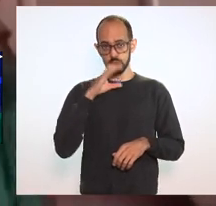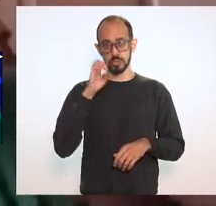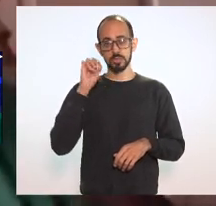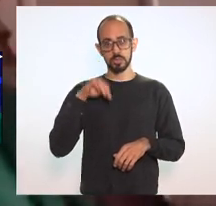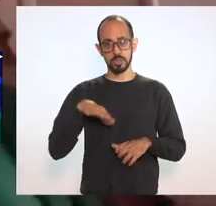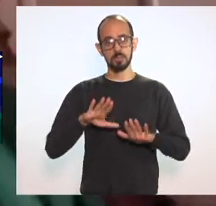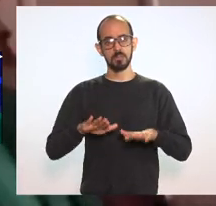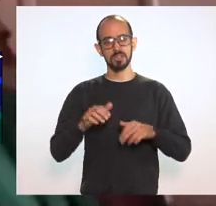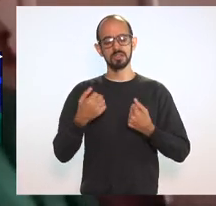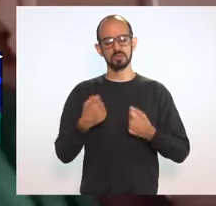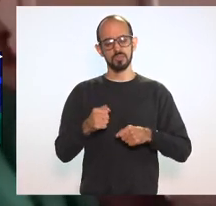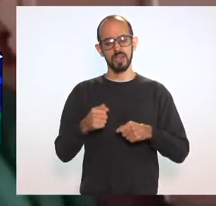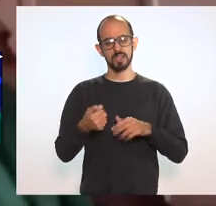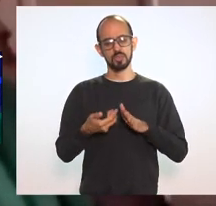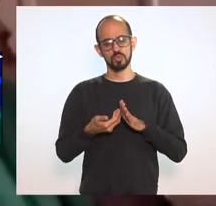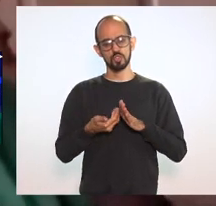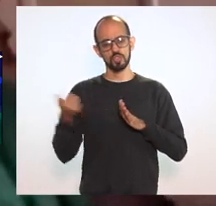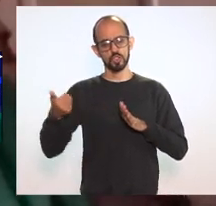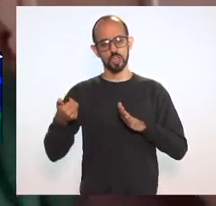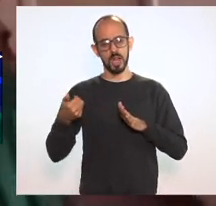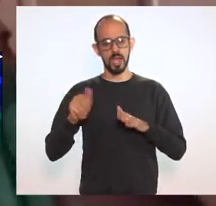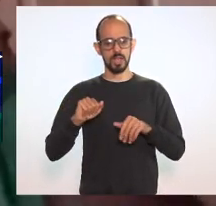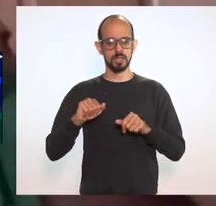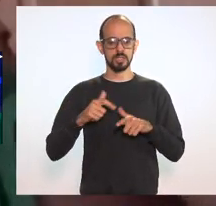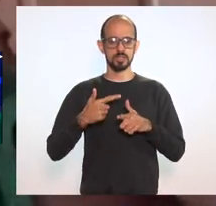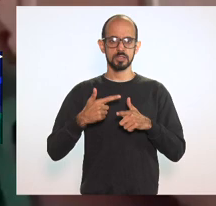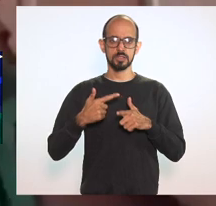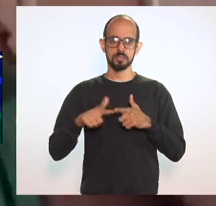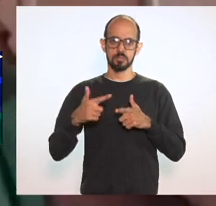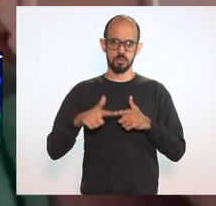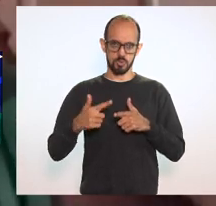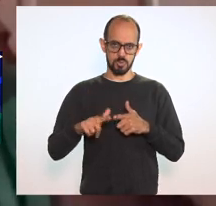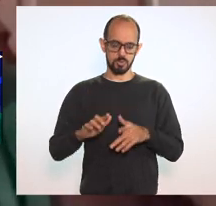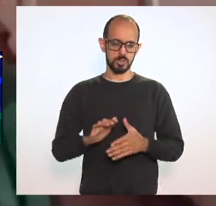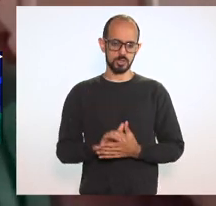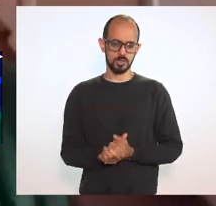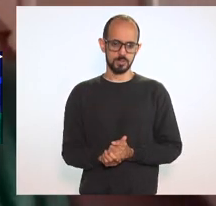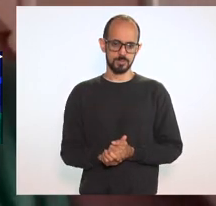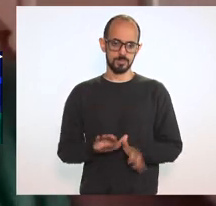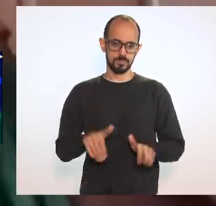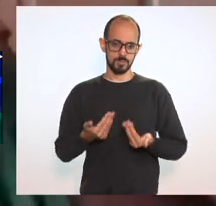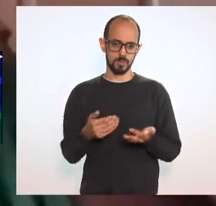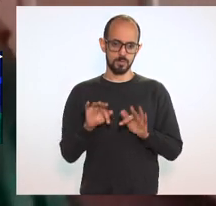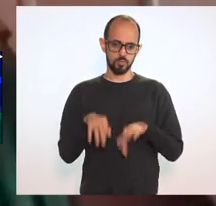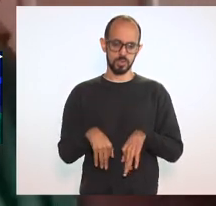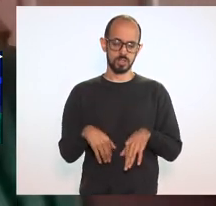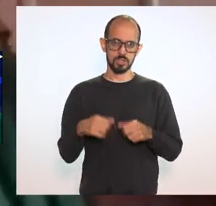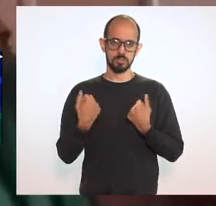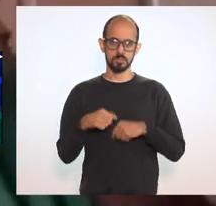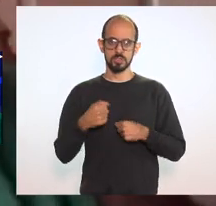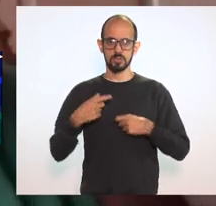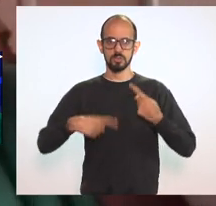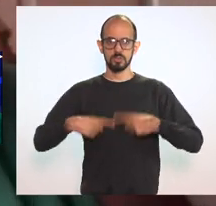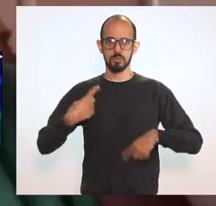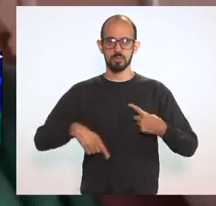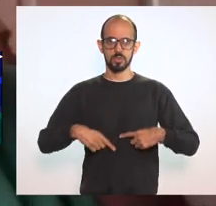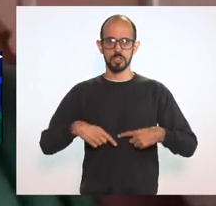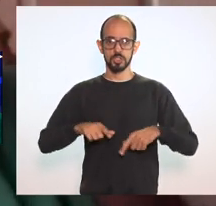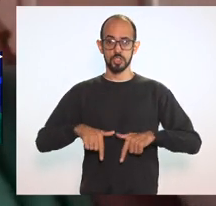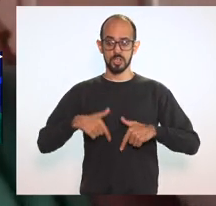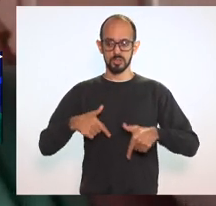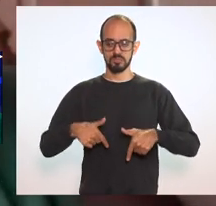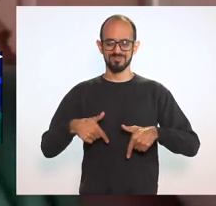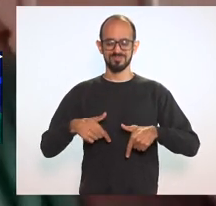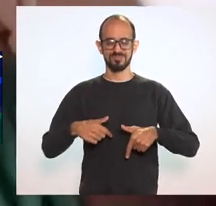lama mais rápido possível então para concluir Presidente Precisamos de uma política eficaz não só agora